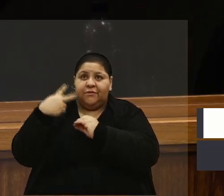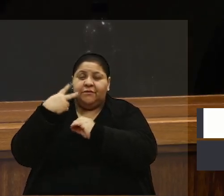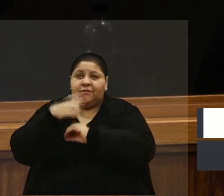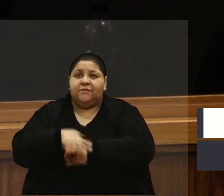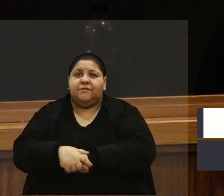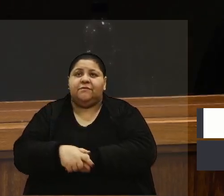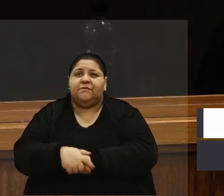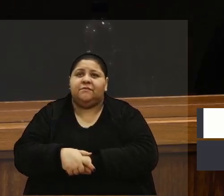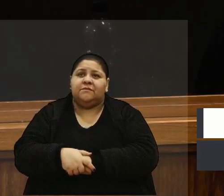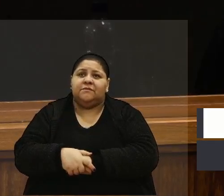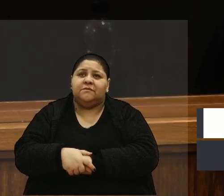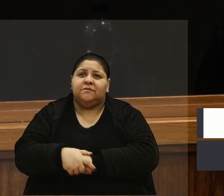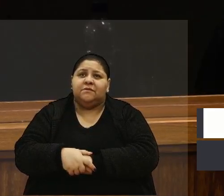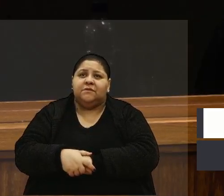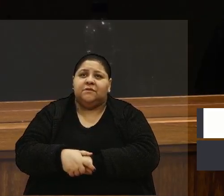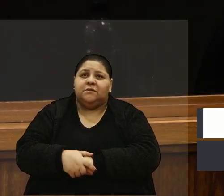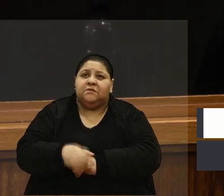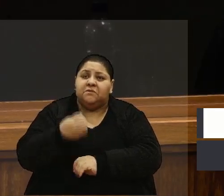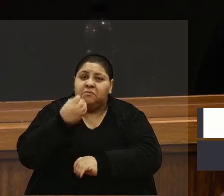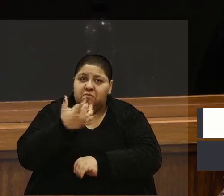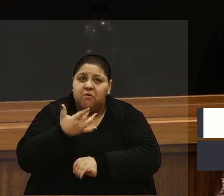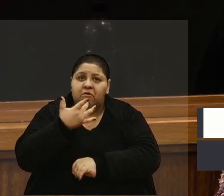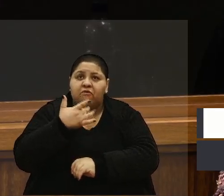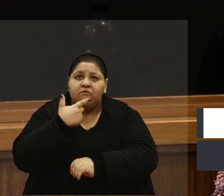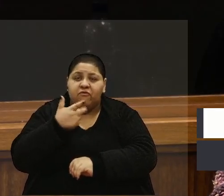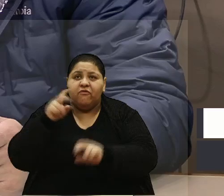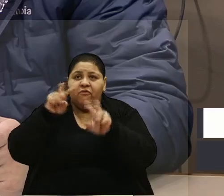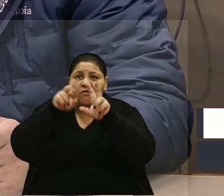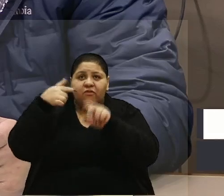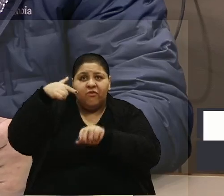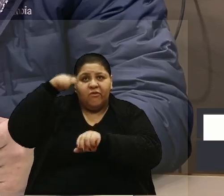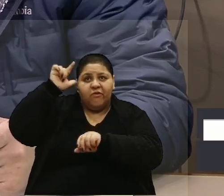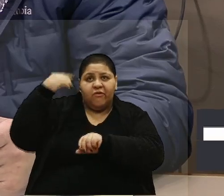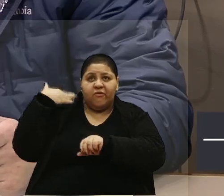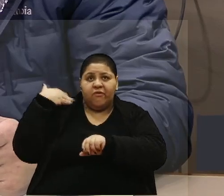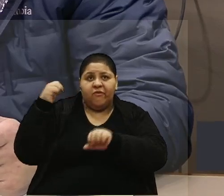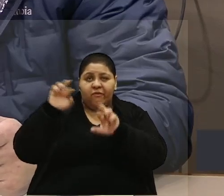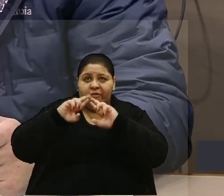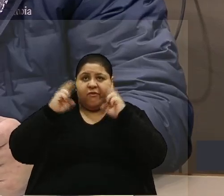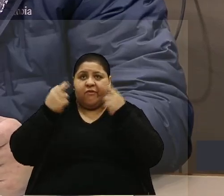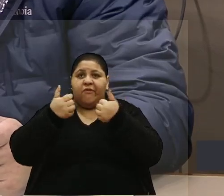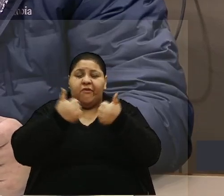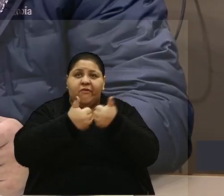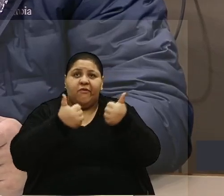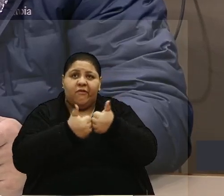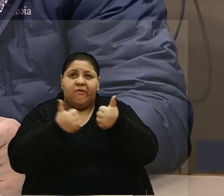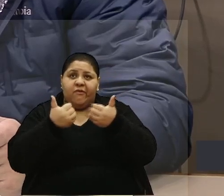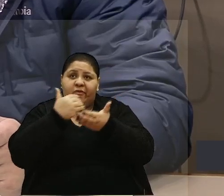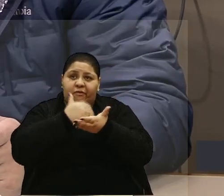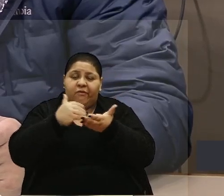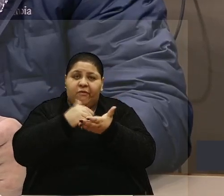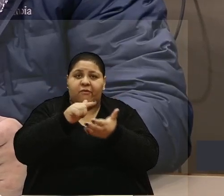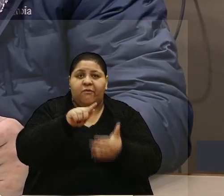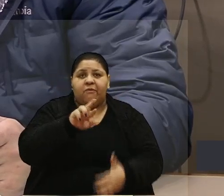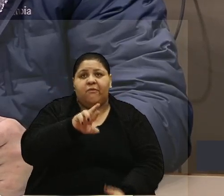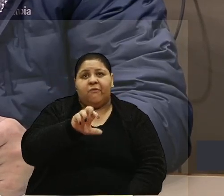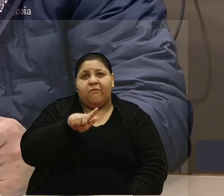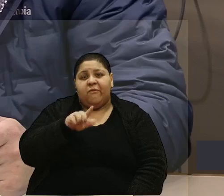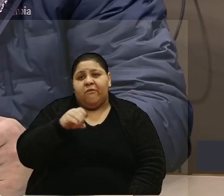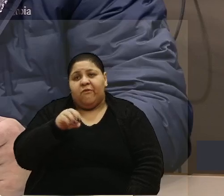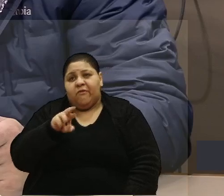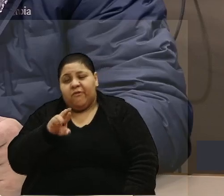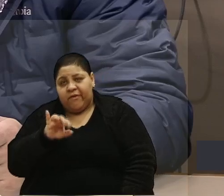Vereadora, muito bom até a senhora tocar nesse assunto, porque ontem, inclusive, eu fui chamado para uma reunião junto com a secretária Grégora, secretária de Finanças, secretária da